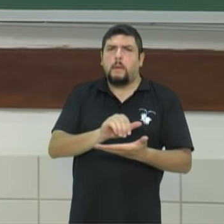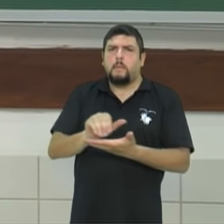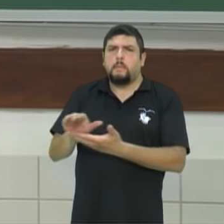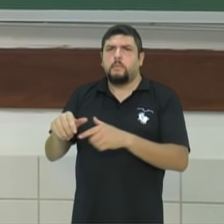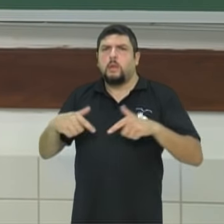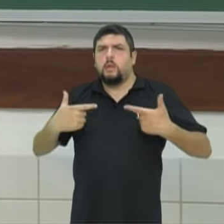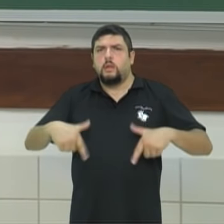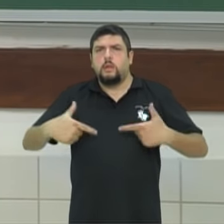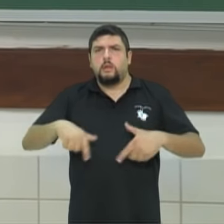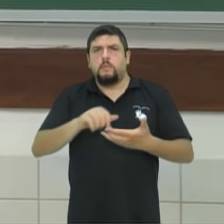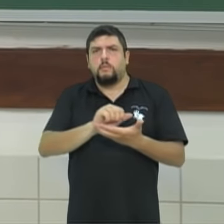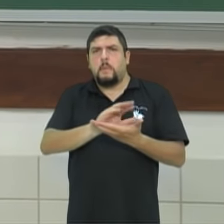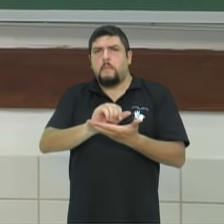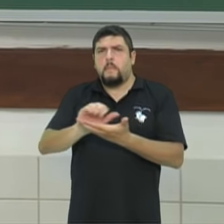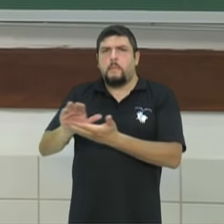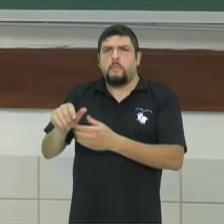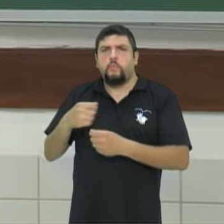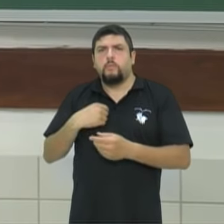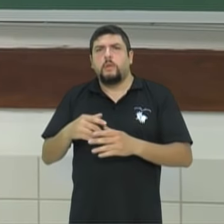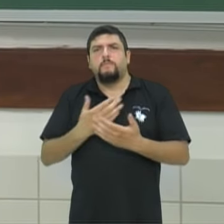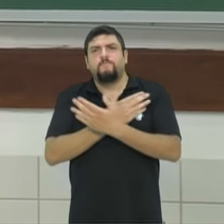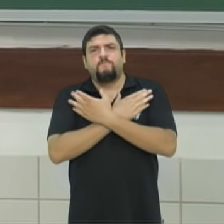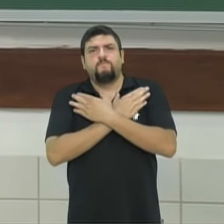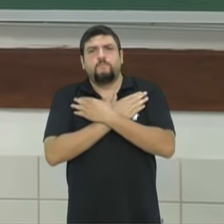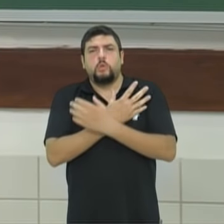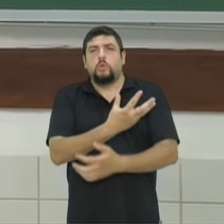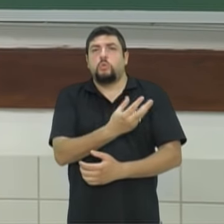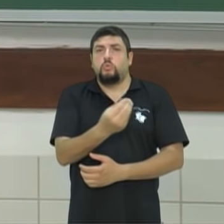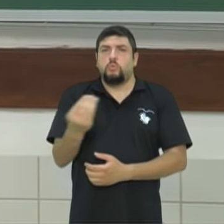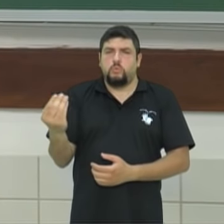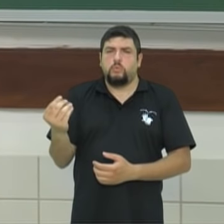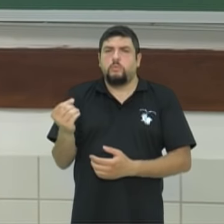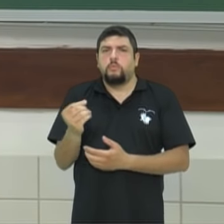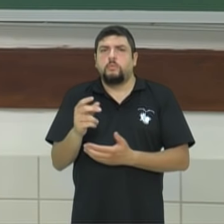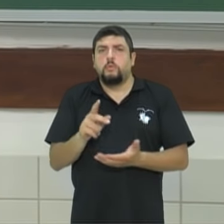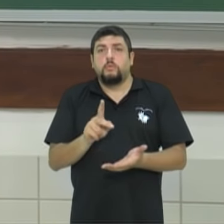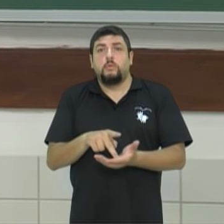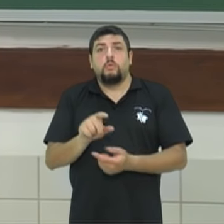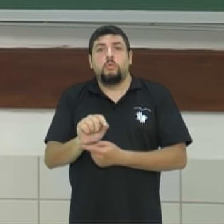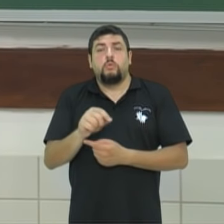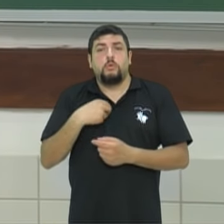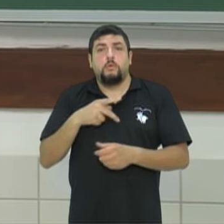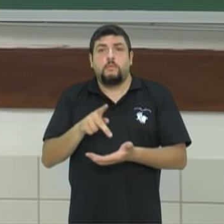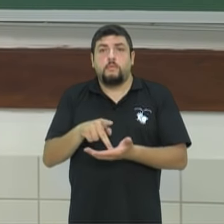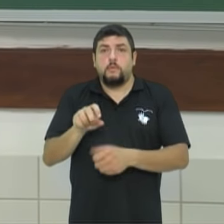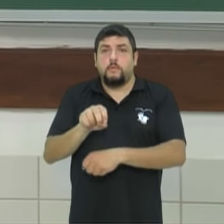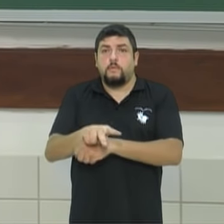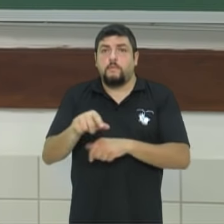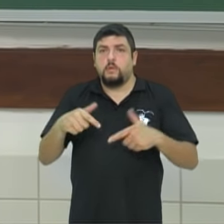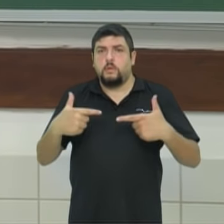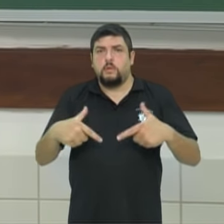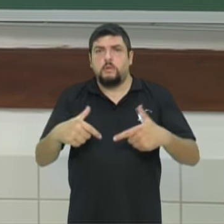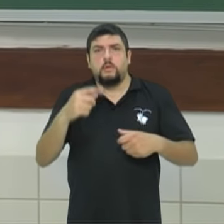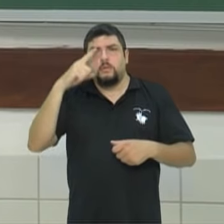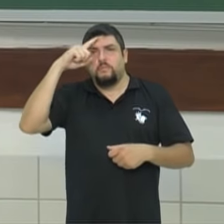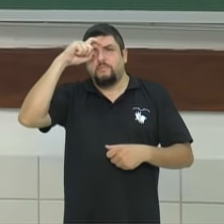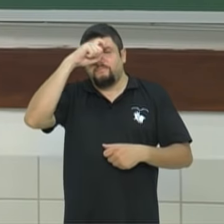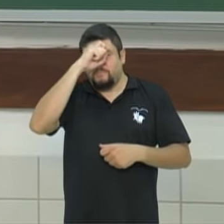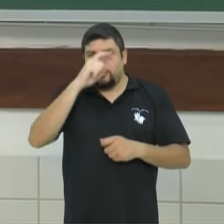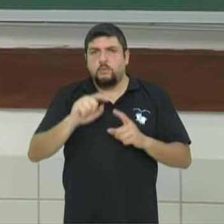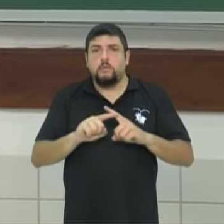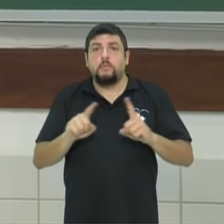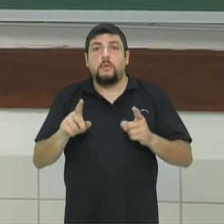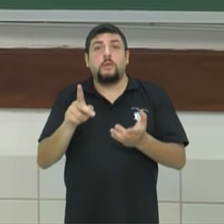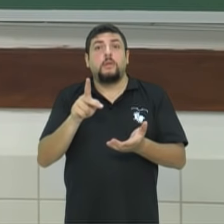bastante dificuldades no geral de trabalhar, né? Por conta não somente de que não tem emprego para todos, né, mas em especial